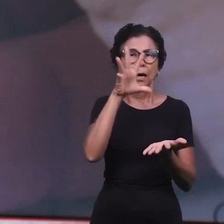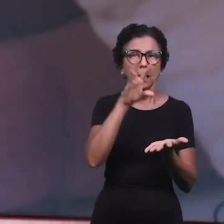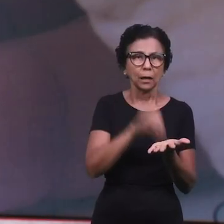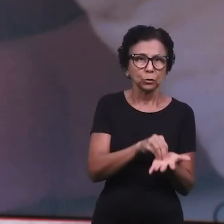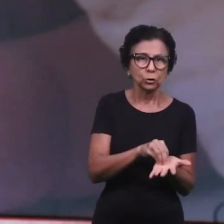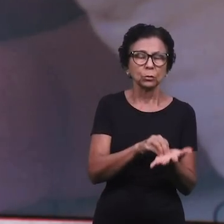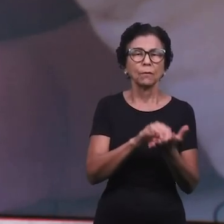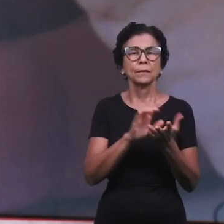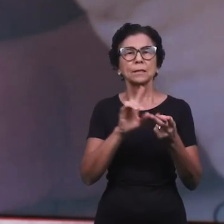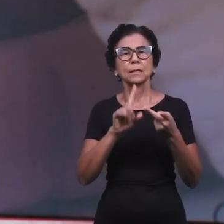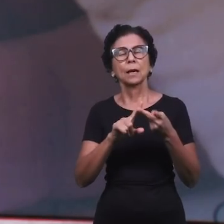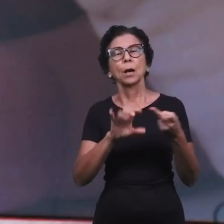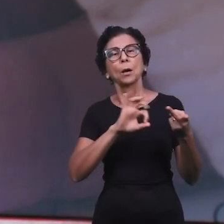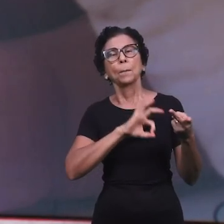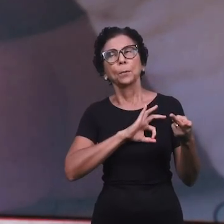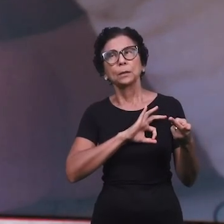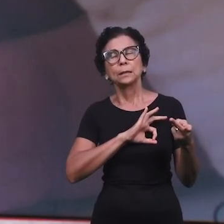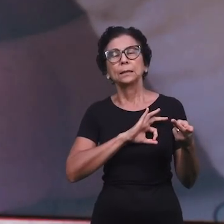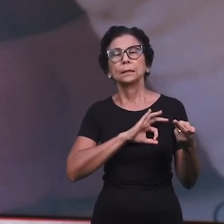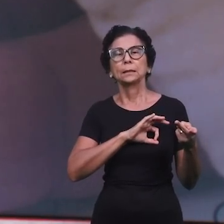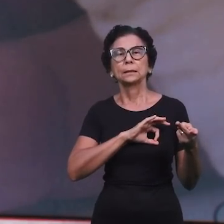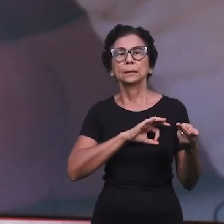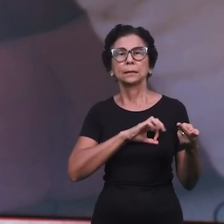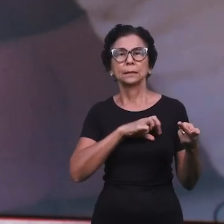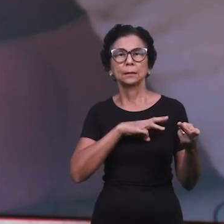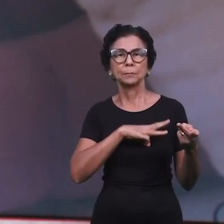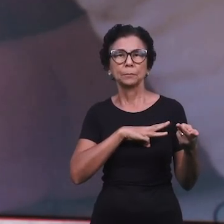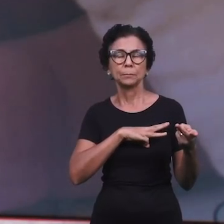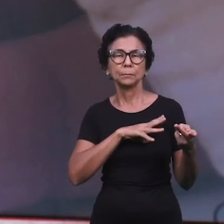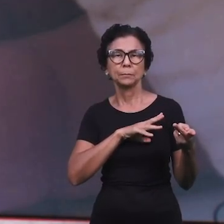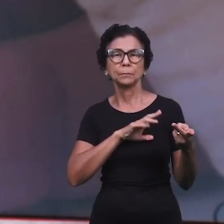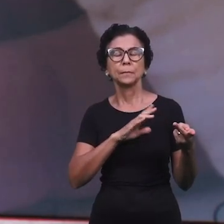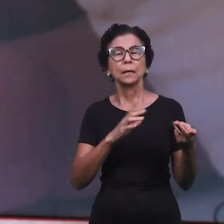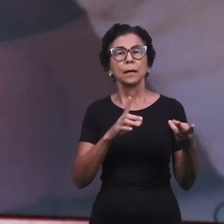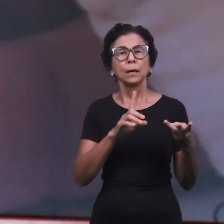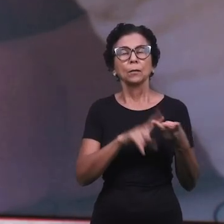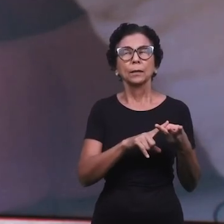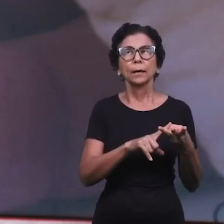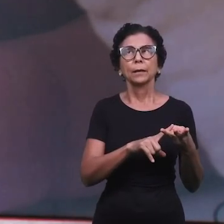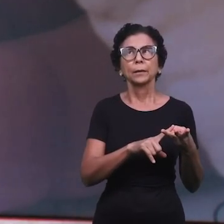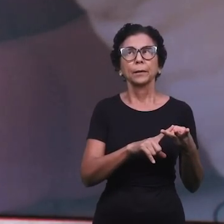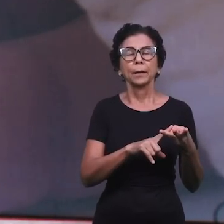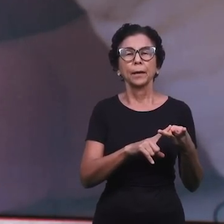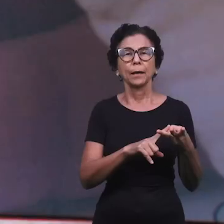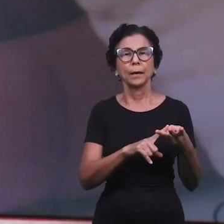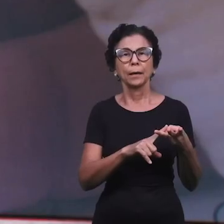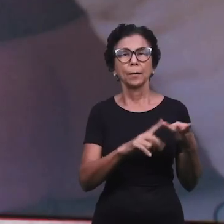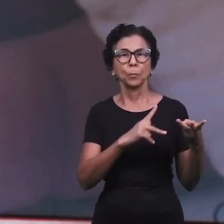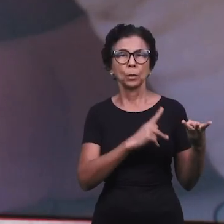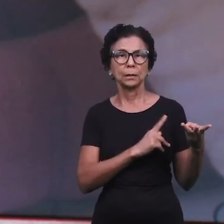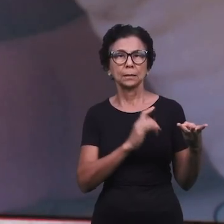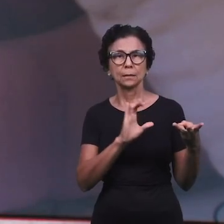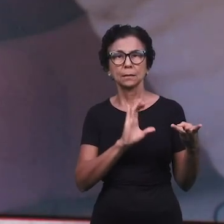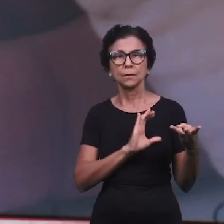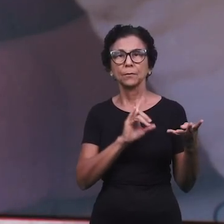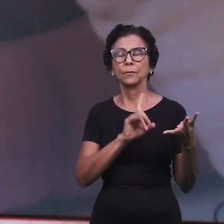quero ser policial militar, eu quero ser policial civil, eu quero ser da área de